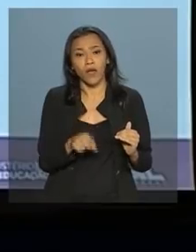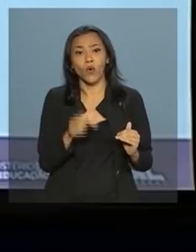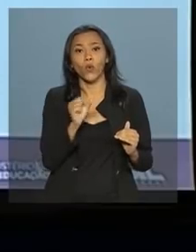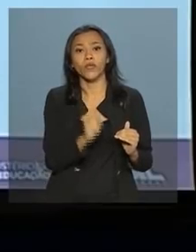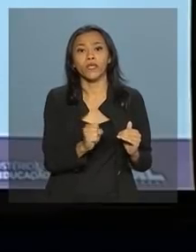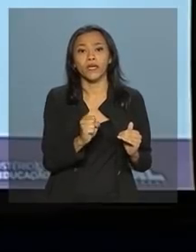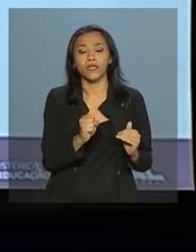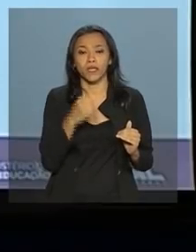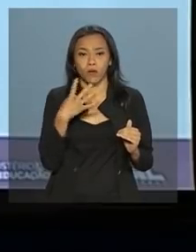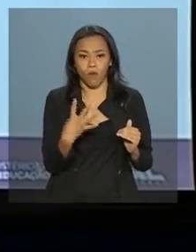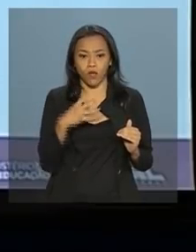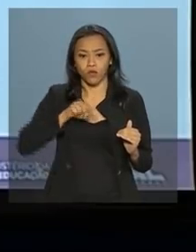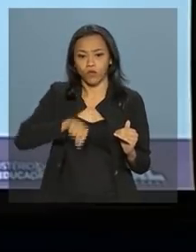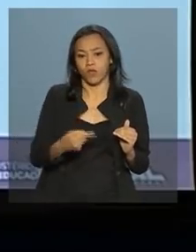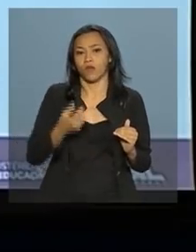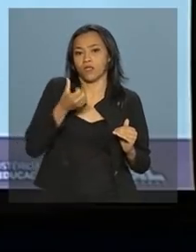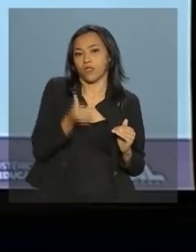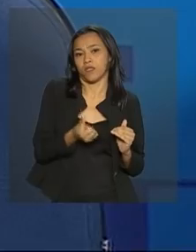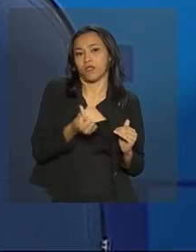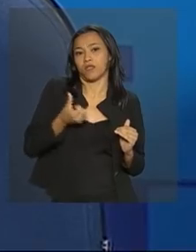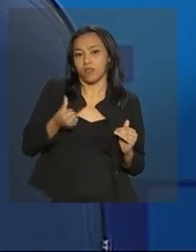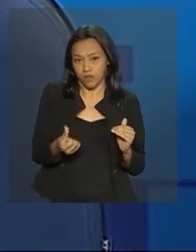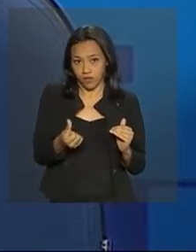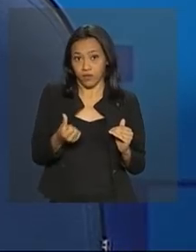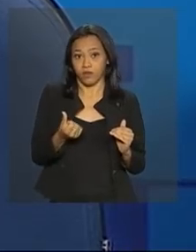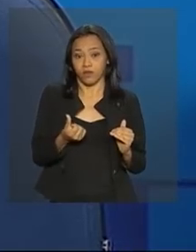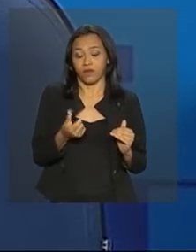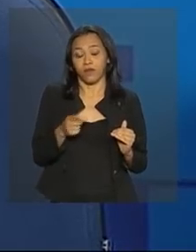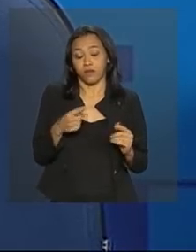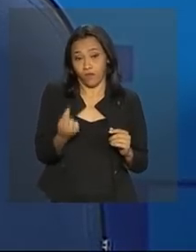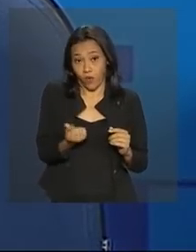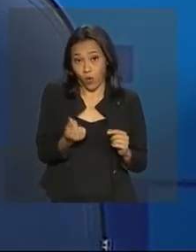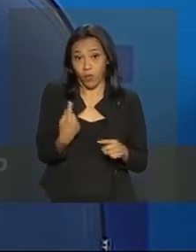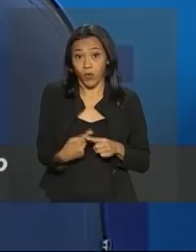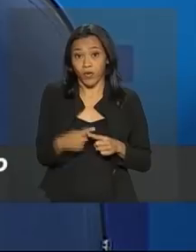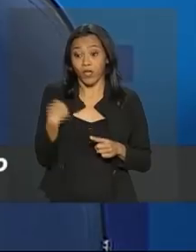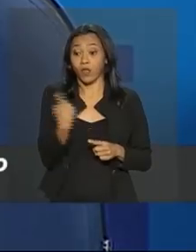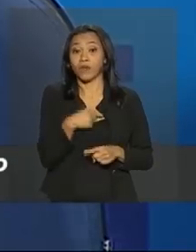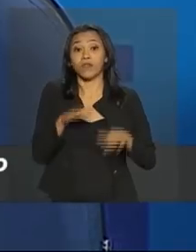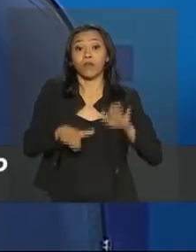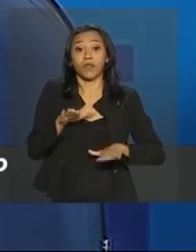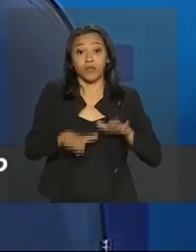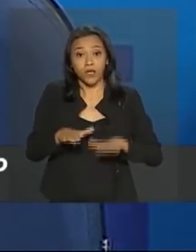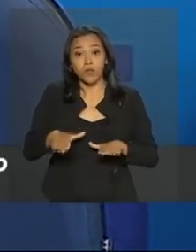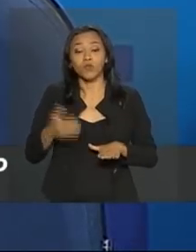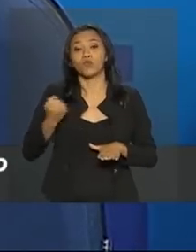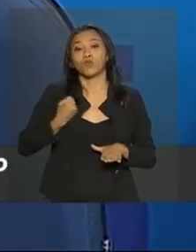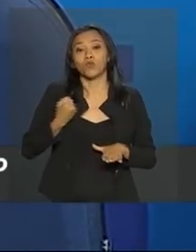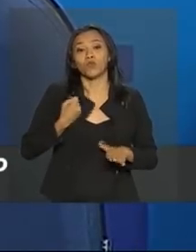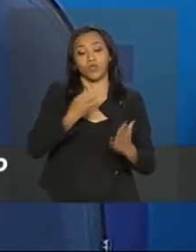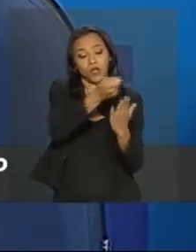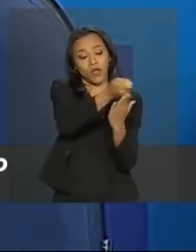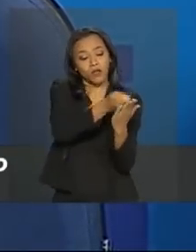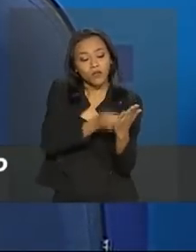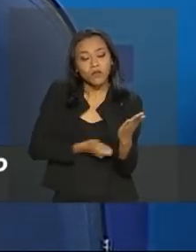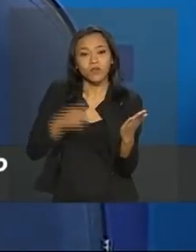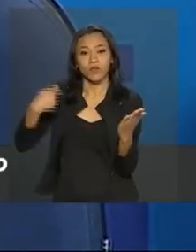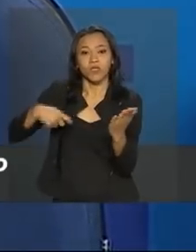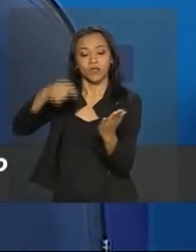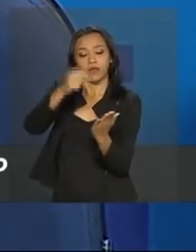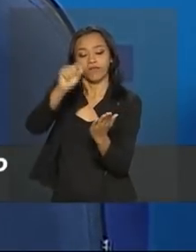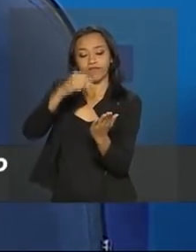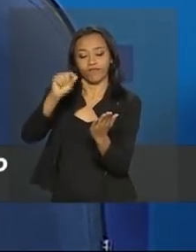86 4,66 porque nós dependemos do número de redações a serem corrigidas